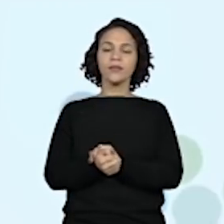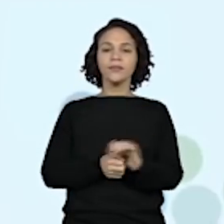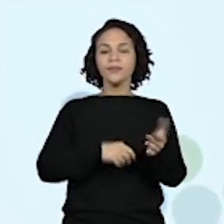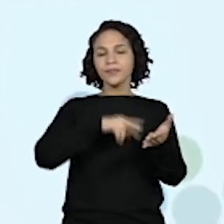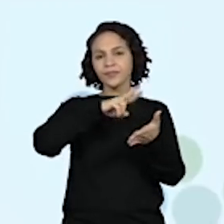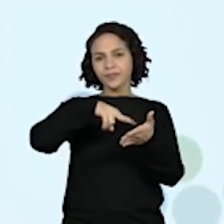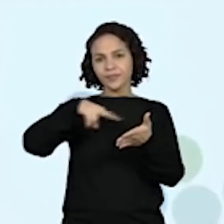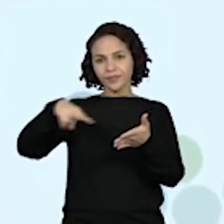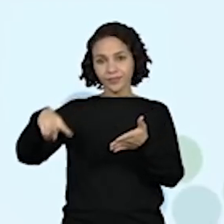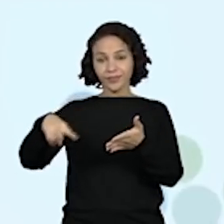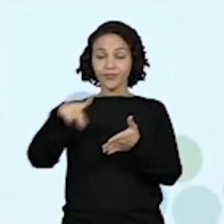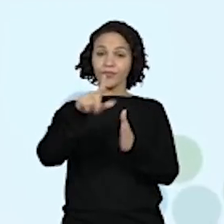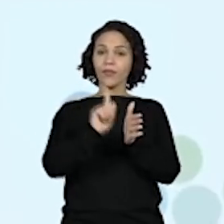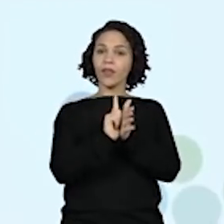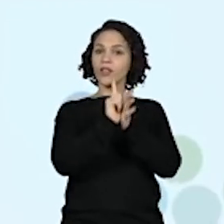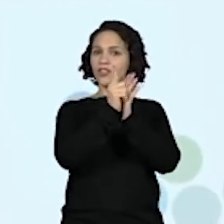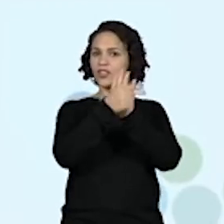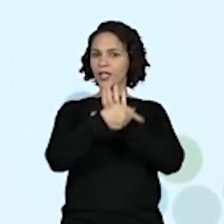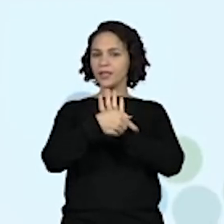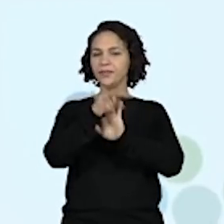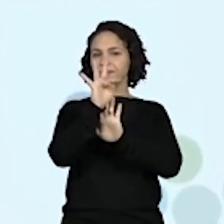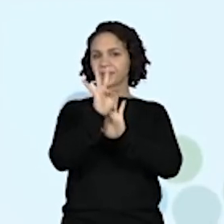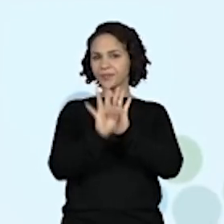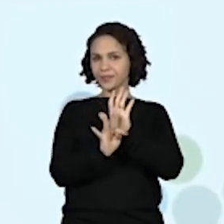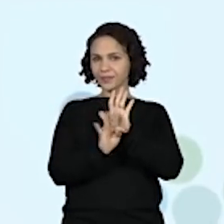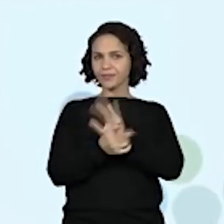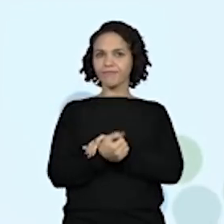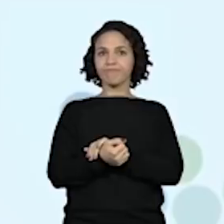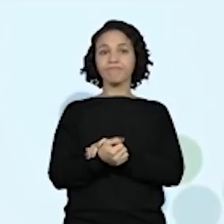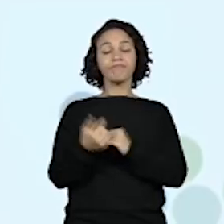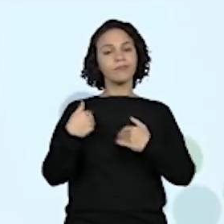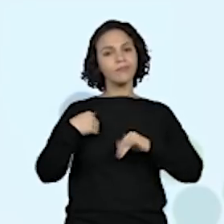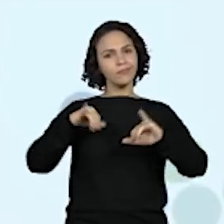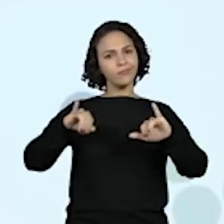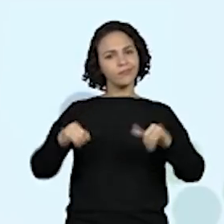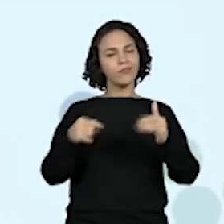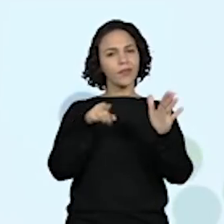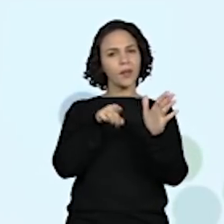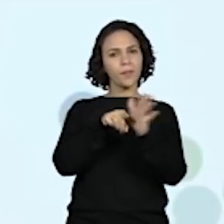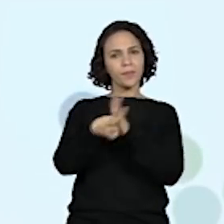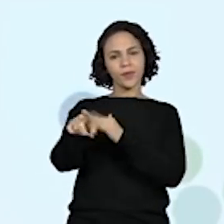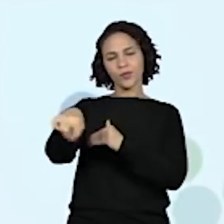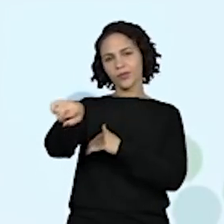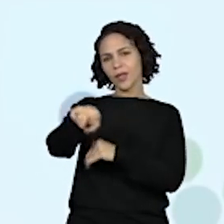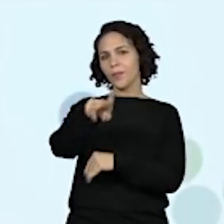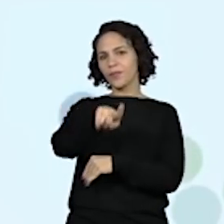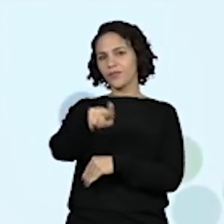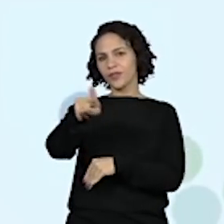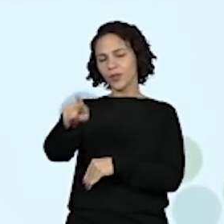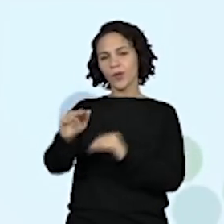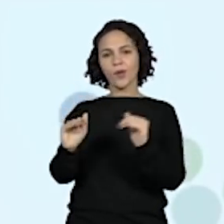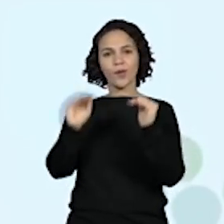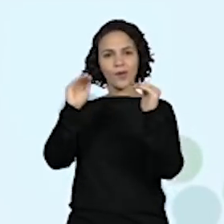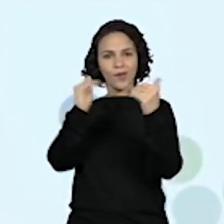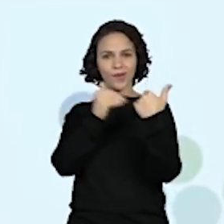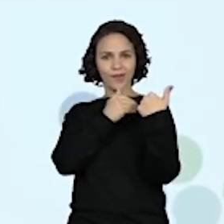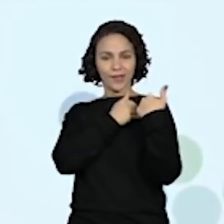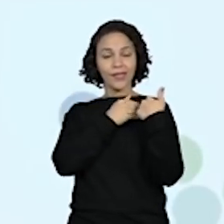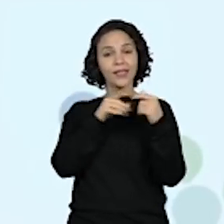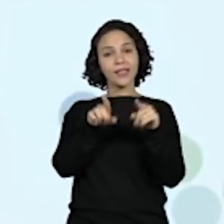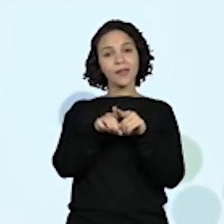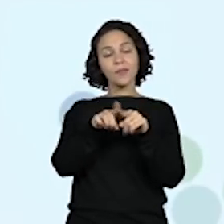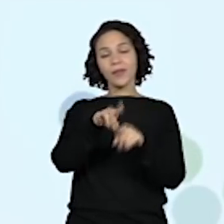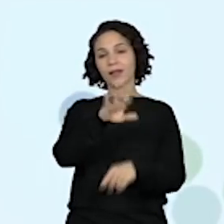leitura de um gênero textual. E eu quero fazer uma pergunta para os professores, para os pais, para vocês, estudantes, que